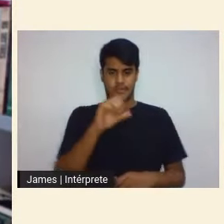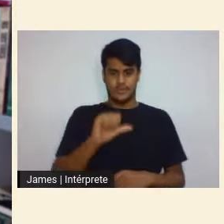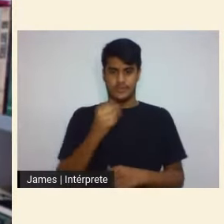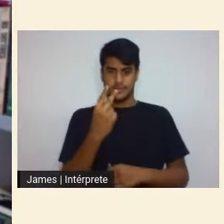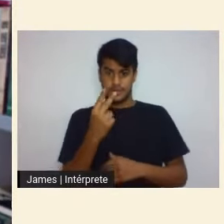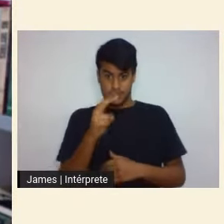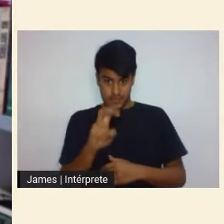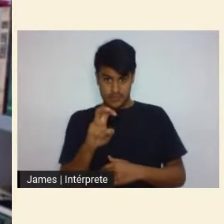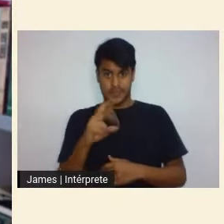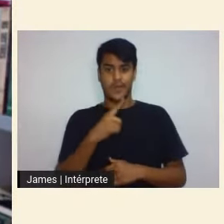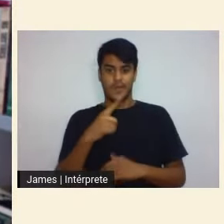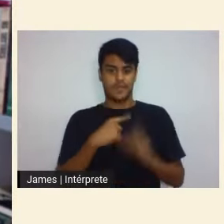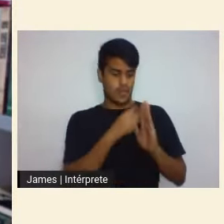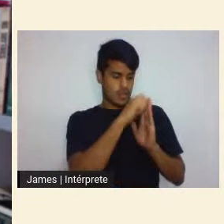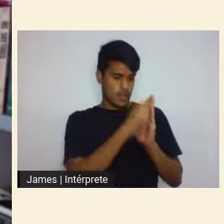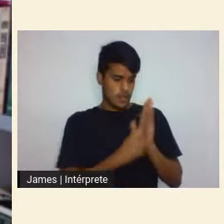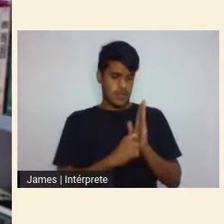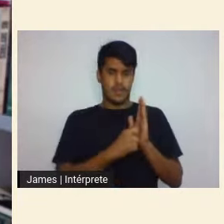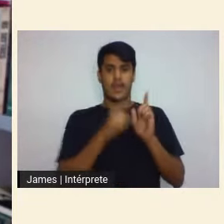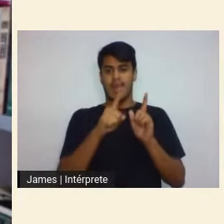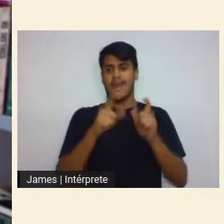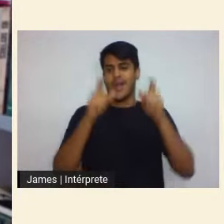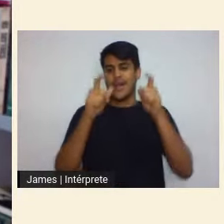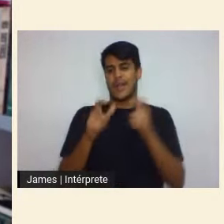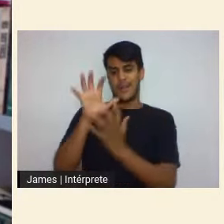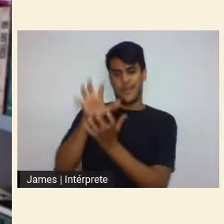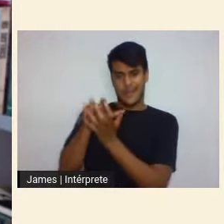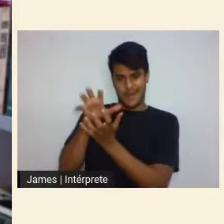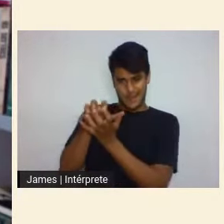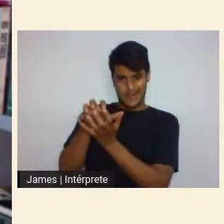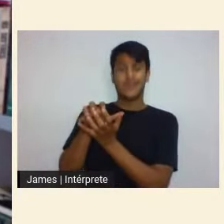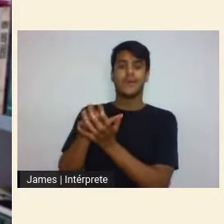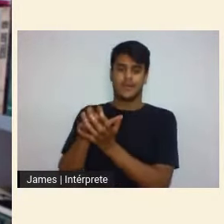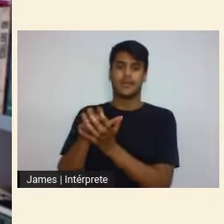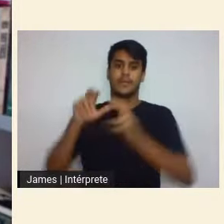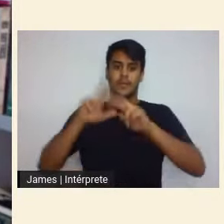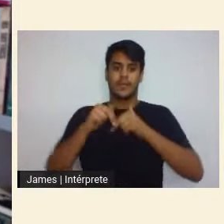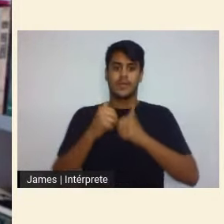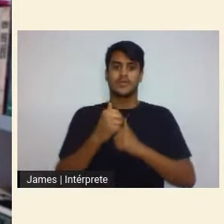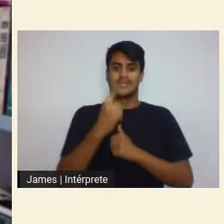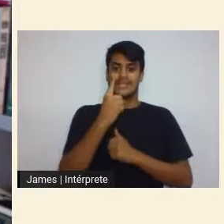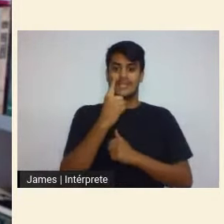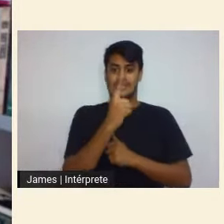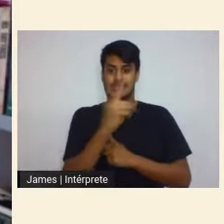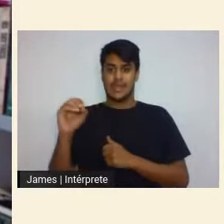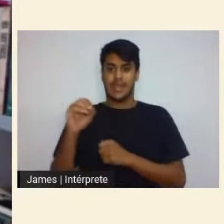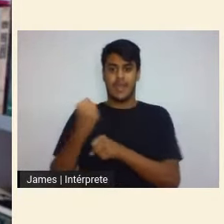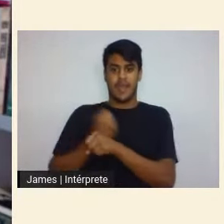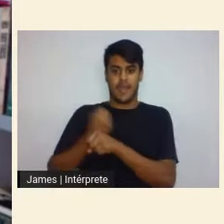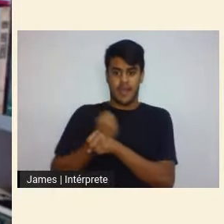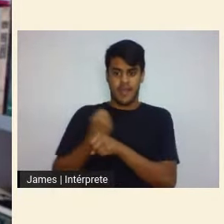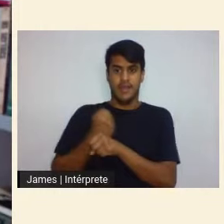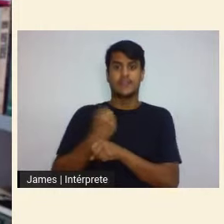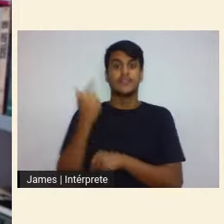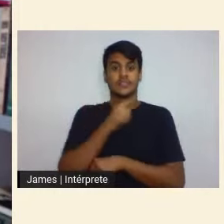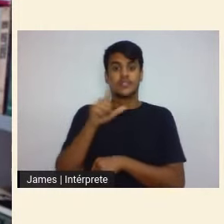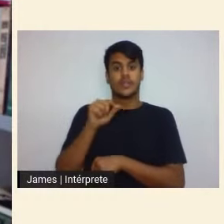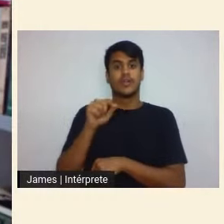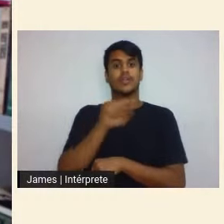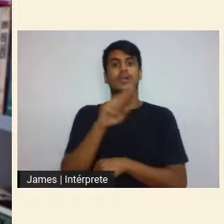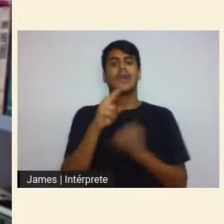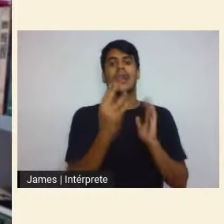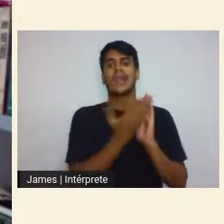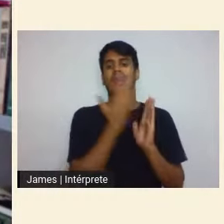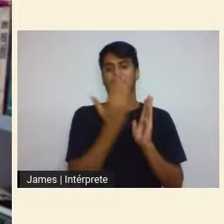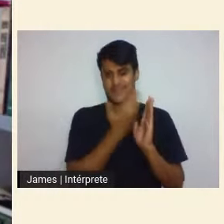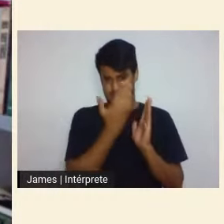1925, né, um encarte no Diário de Pernambuco, quando do centenário do Diário de Pernambuco, nomeado de Livro do Nordeste,